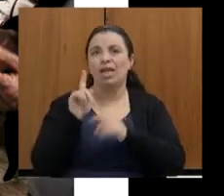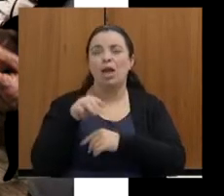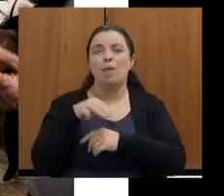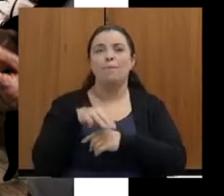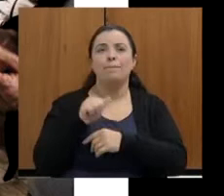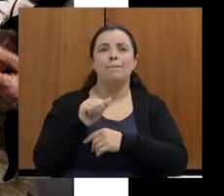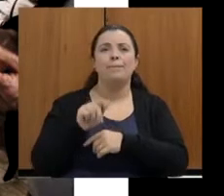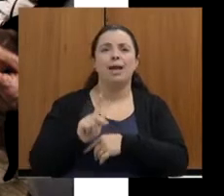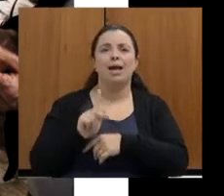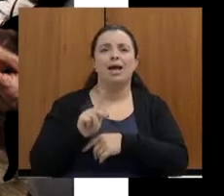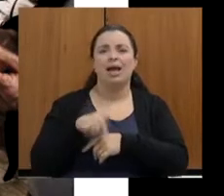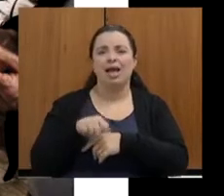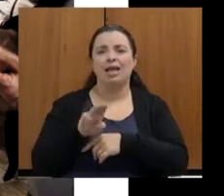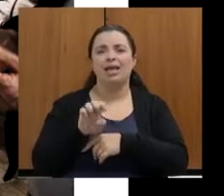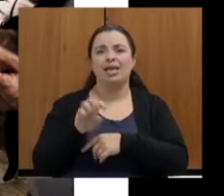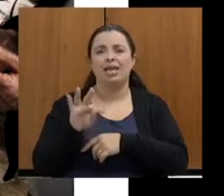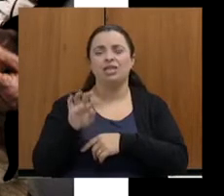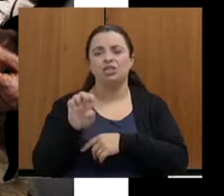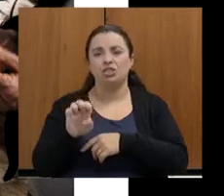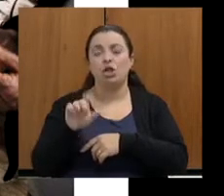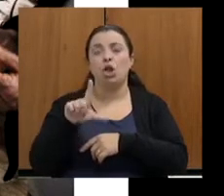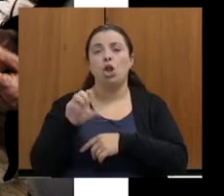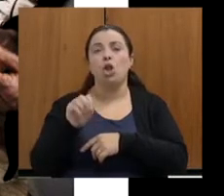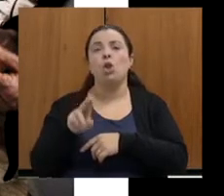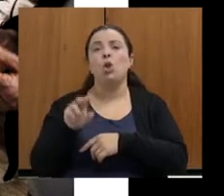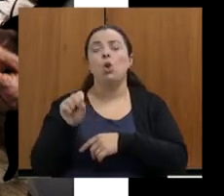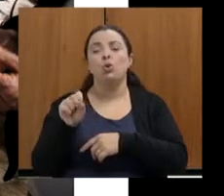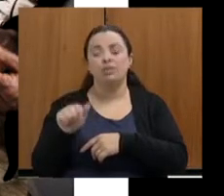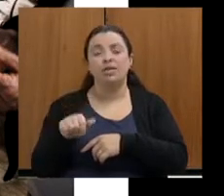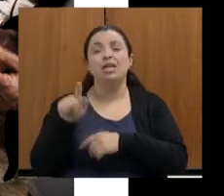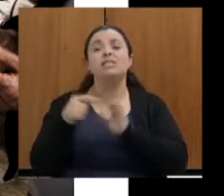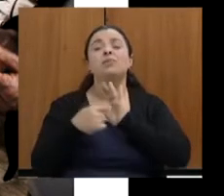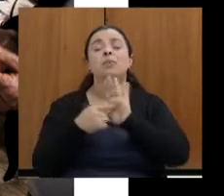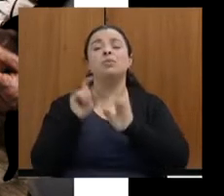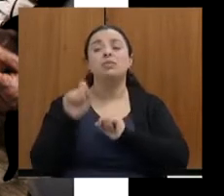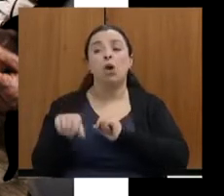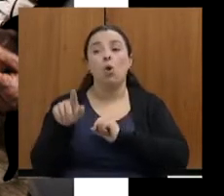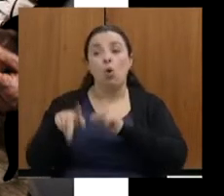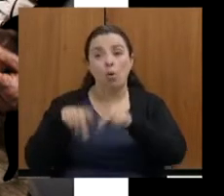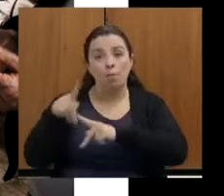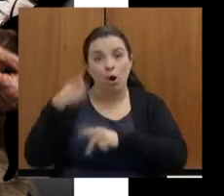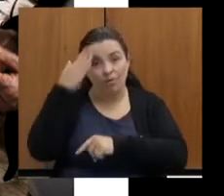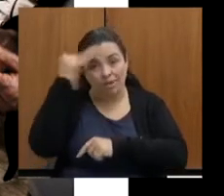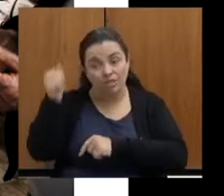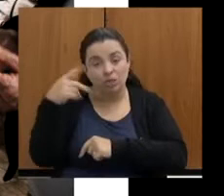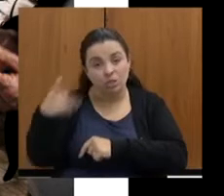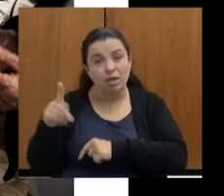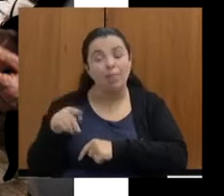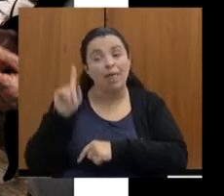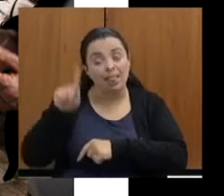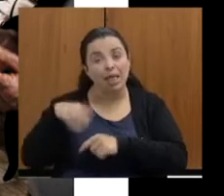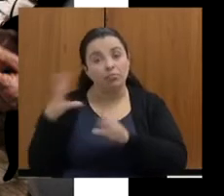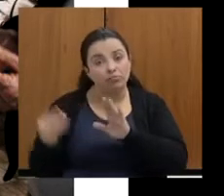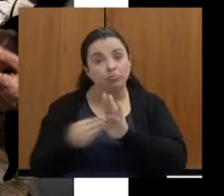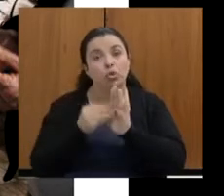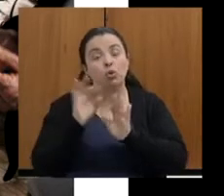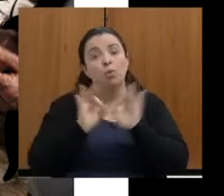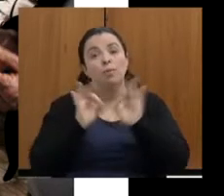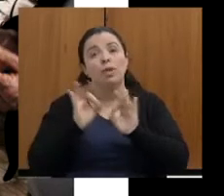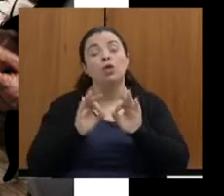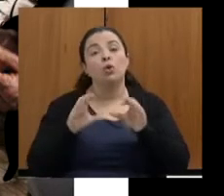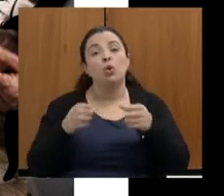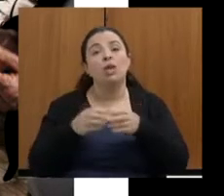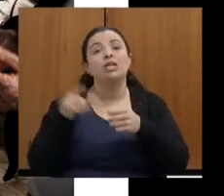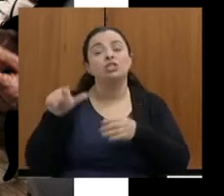que o saber do povo é o saber que tá é inscrito no plano popular do recrutamento coletivo dianteira foi o